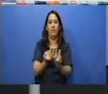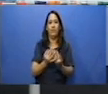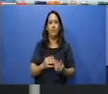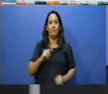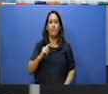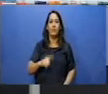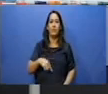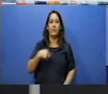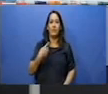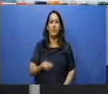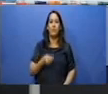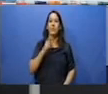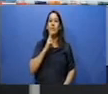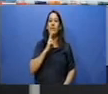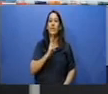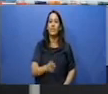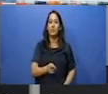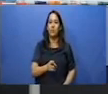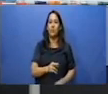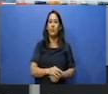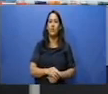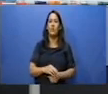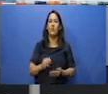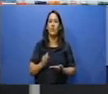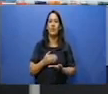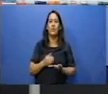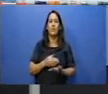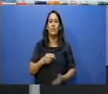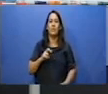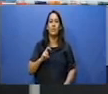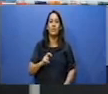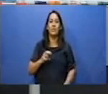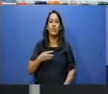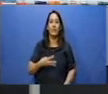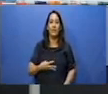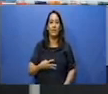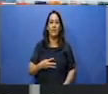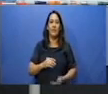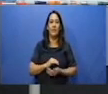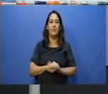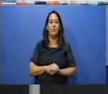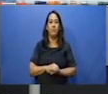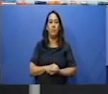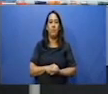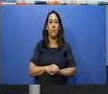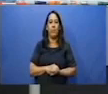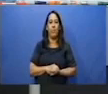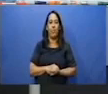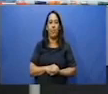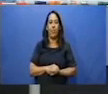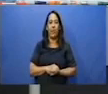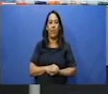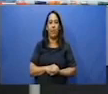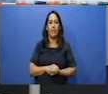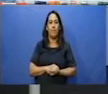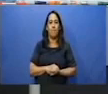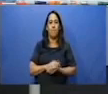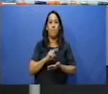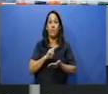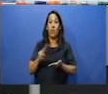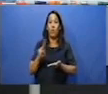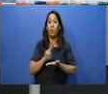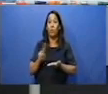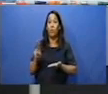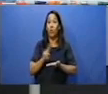E depois responder lá na página 53 a manchete dela e o nome do escritor